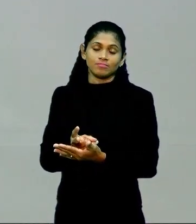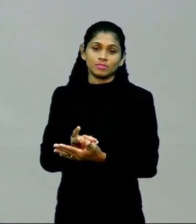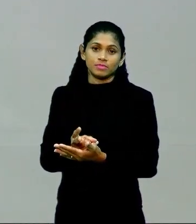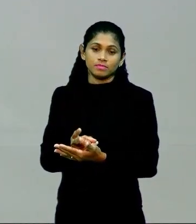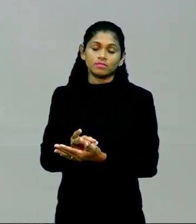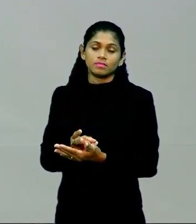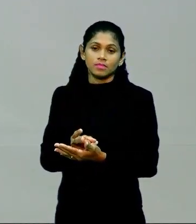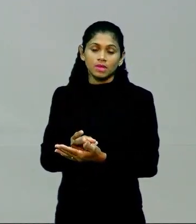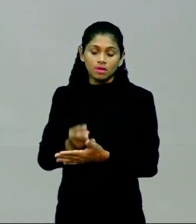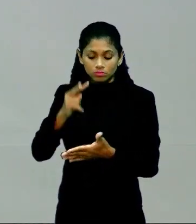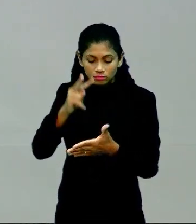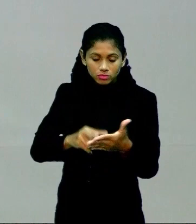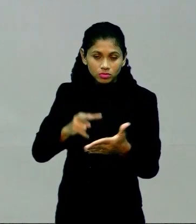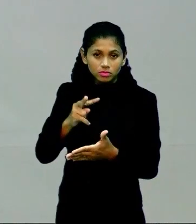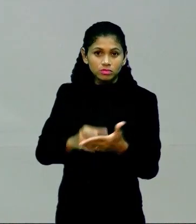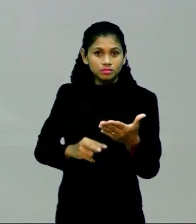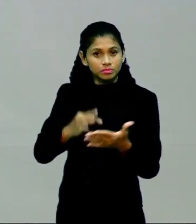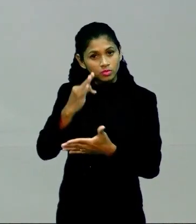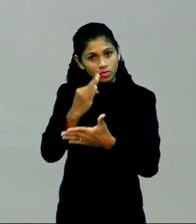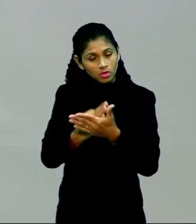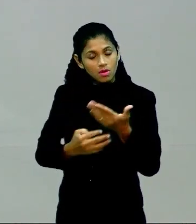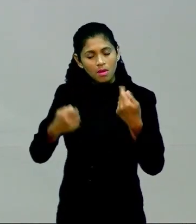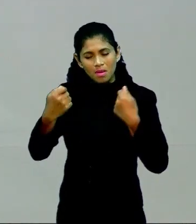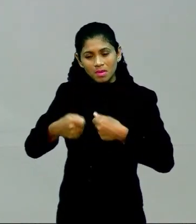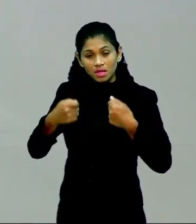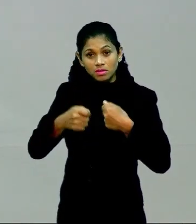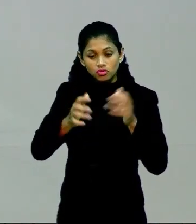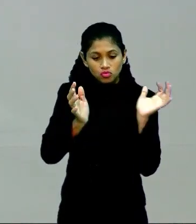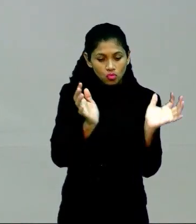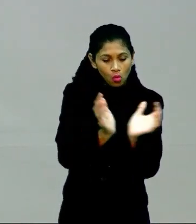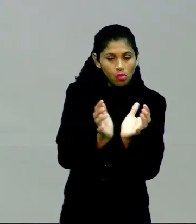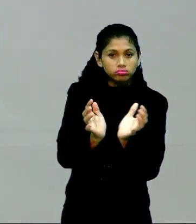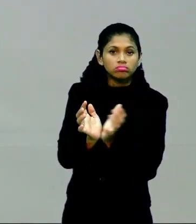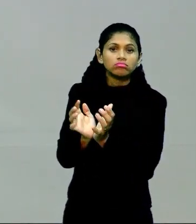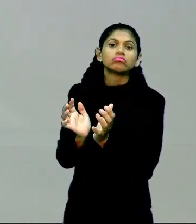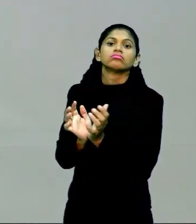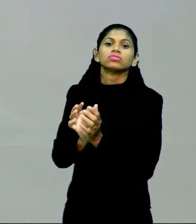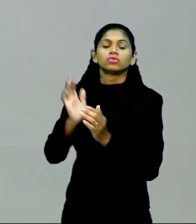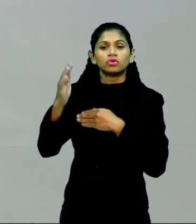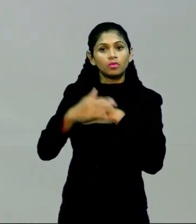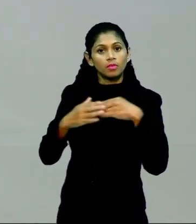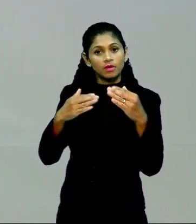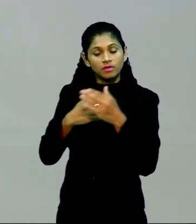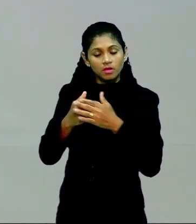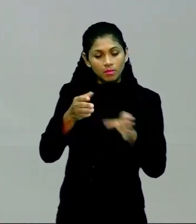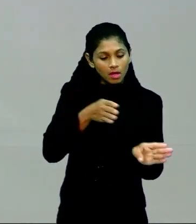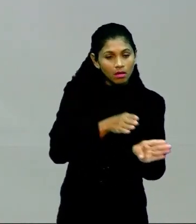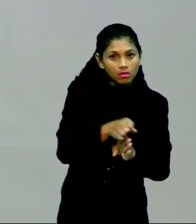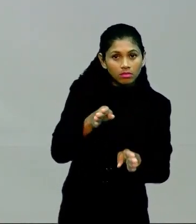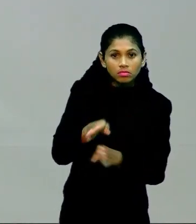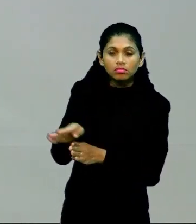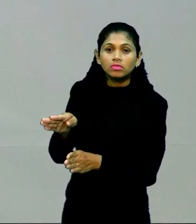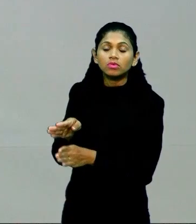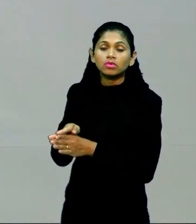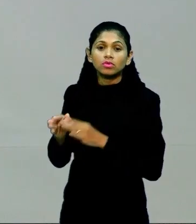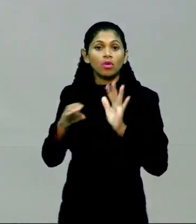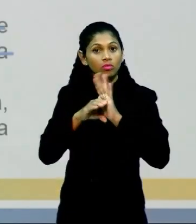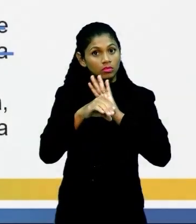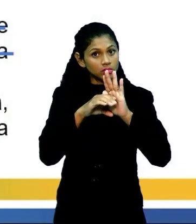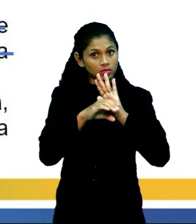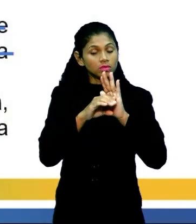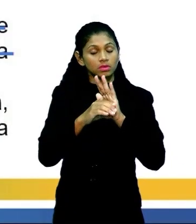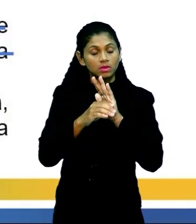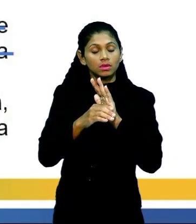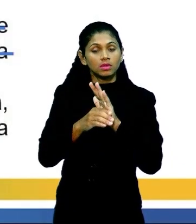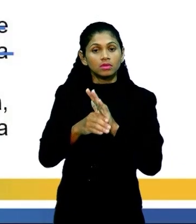na verdade, na leitura do texto, que precisa de todo um conjunto de profissionais para que possa direcionar esse conteúdo